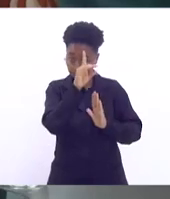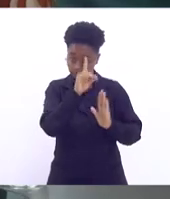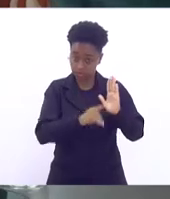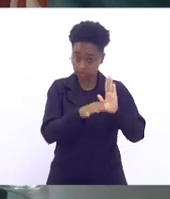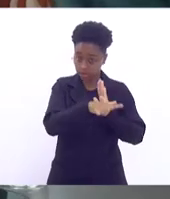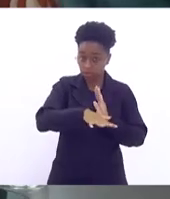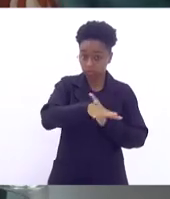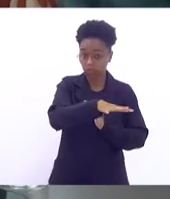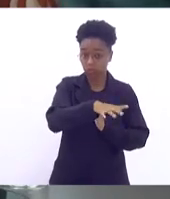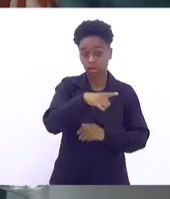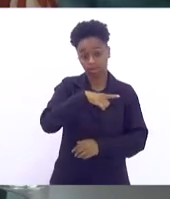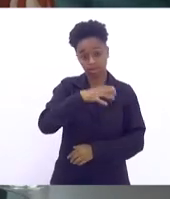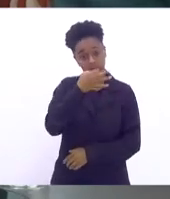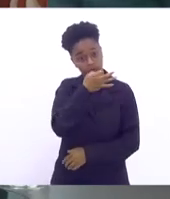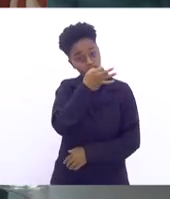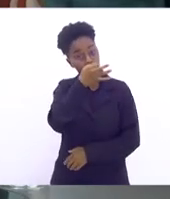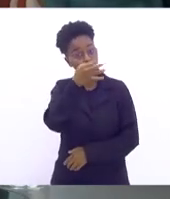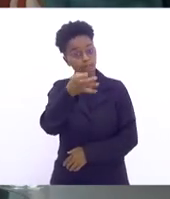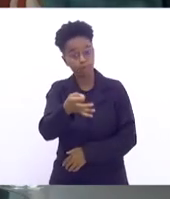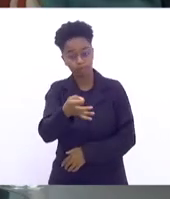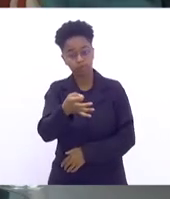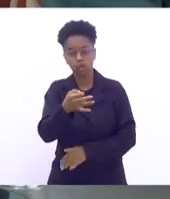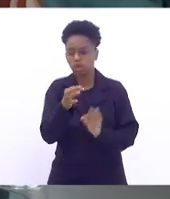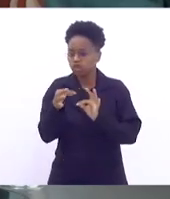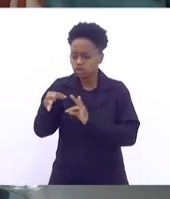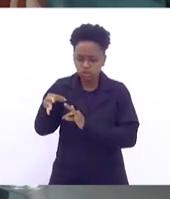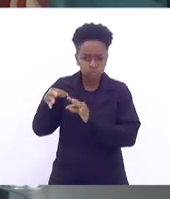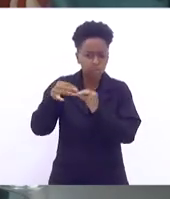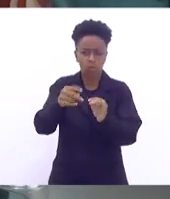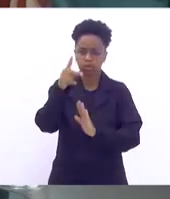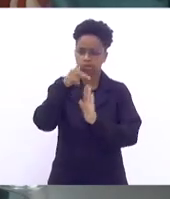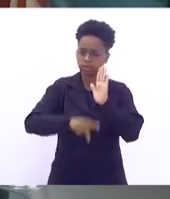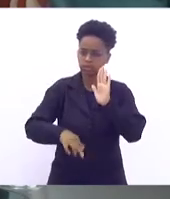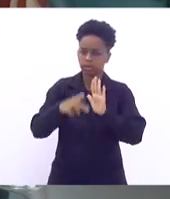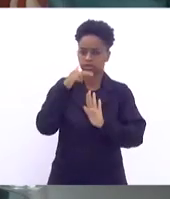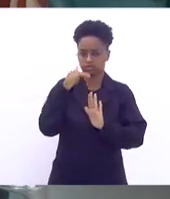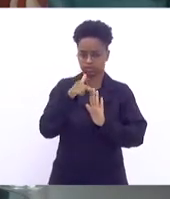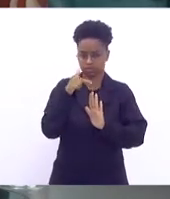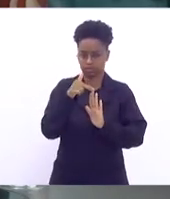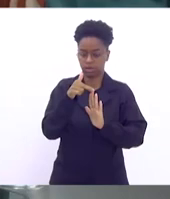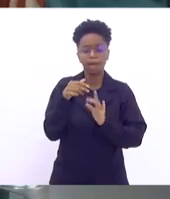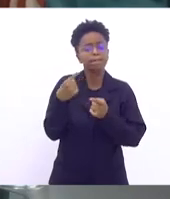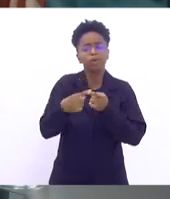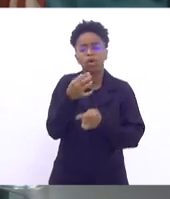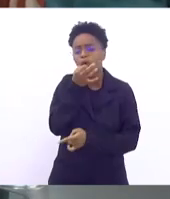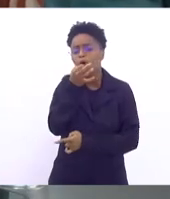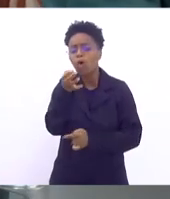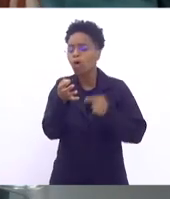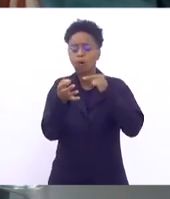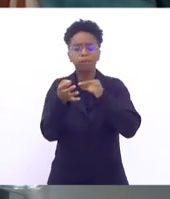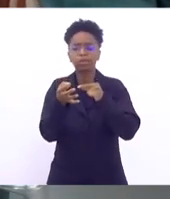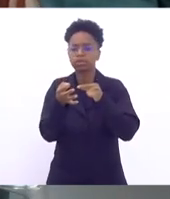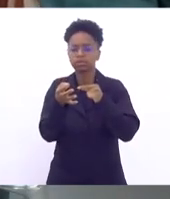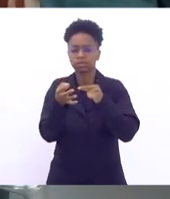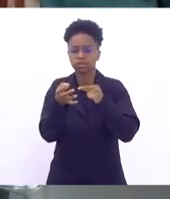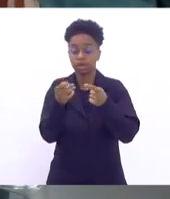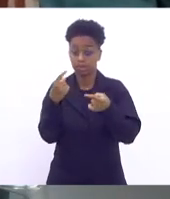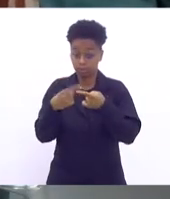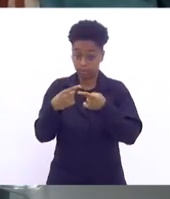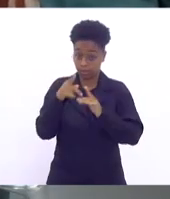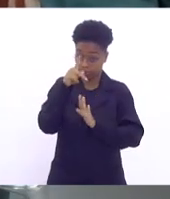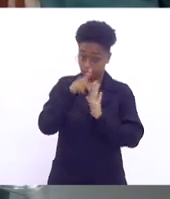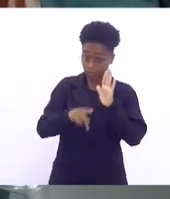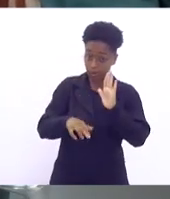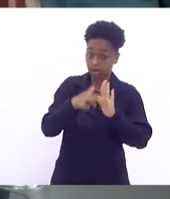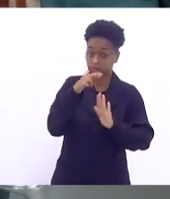opina em todos os projetos de resolução E por que opina porque o projeto de